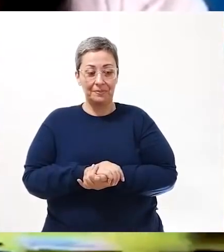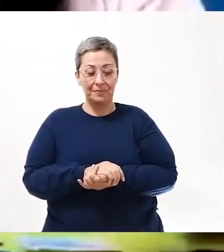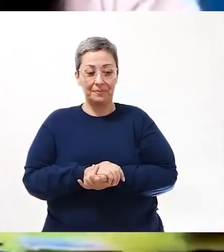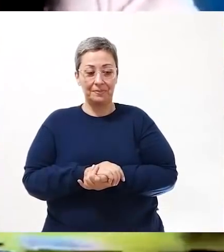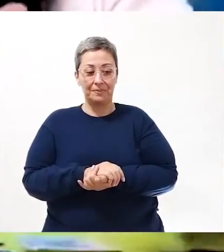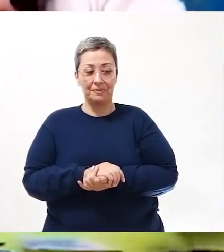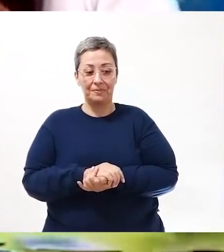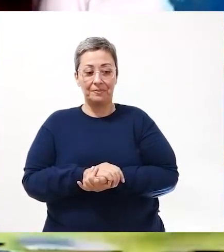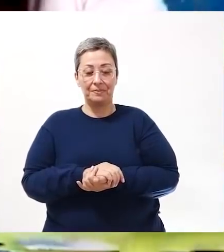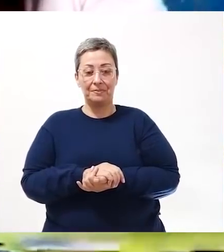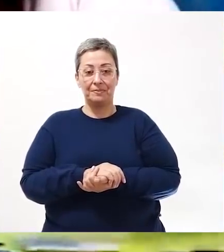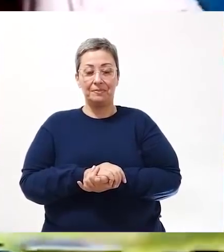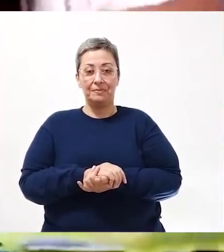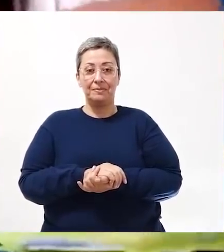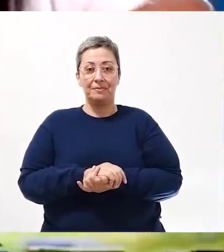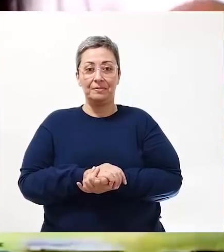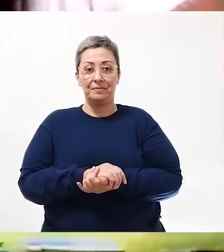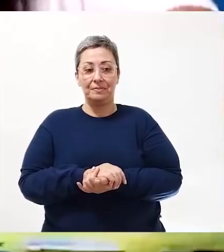brincadeira?